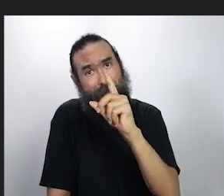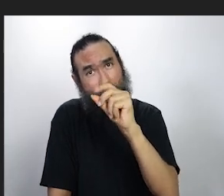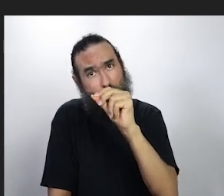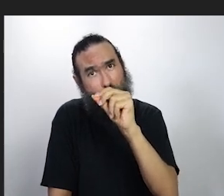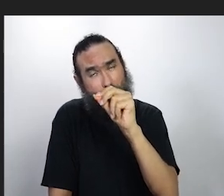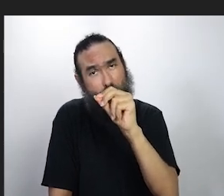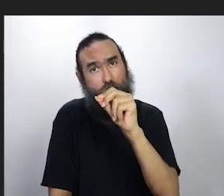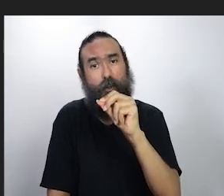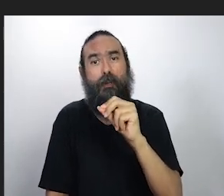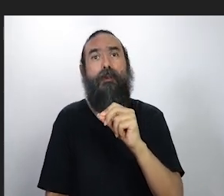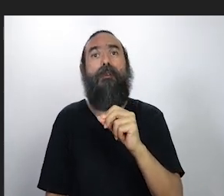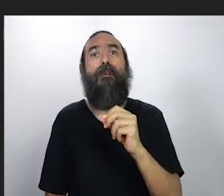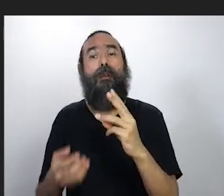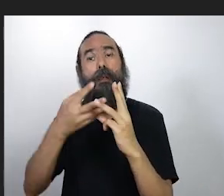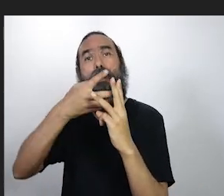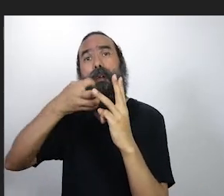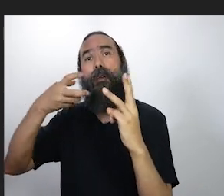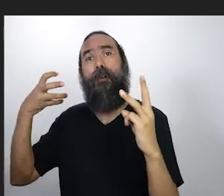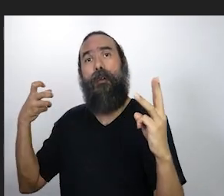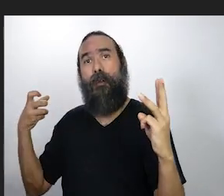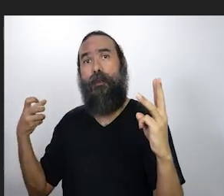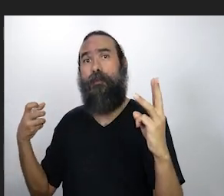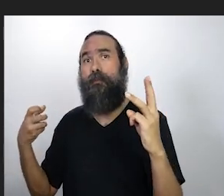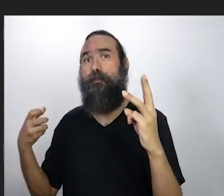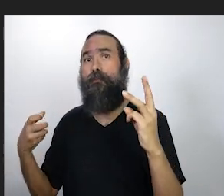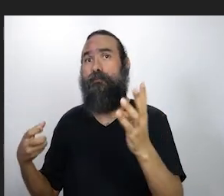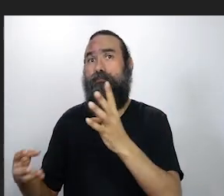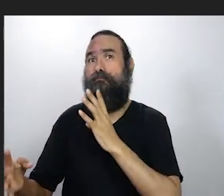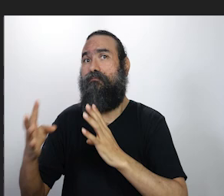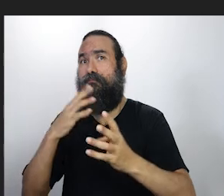Orton Leonardi, não me lembro bem o ano,